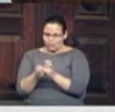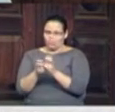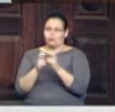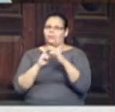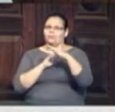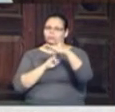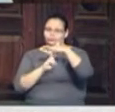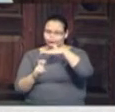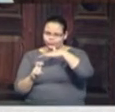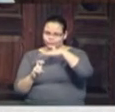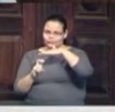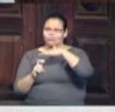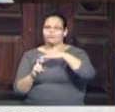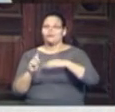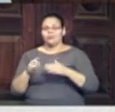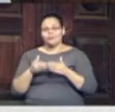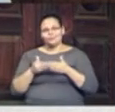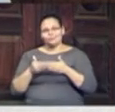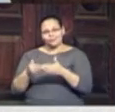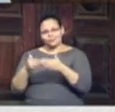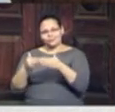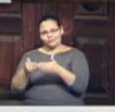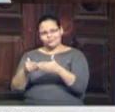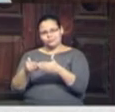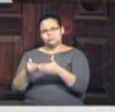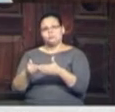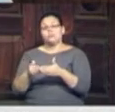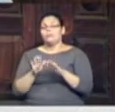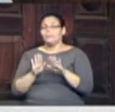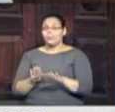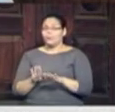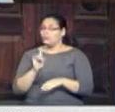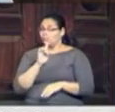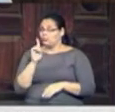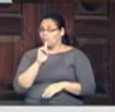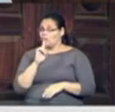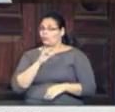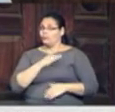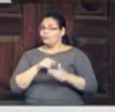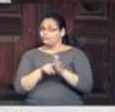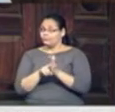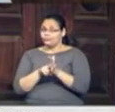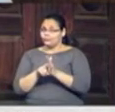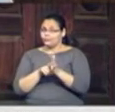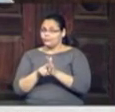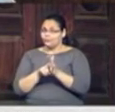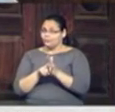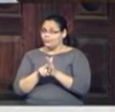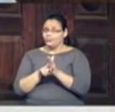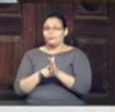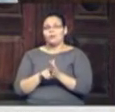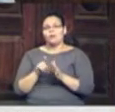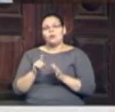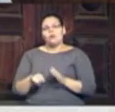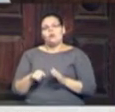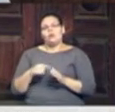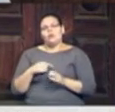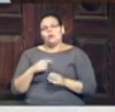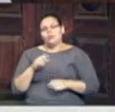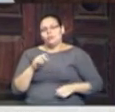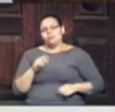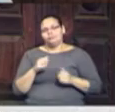metrô e das barcas, mas não fiscaliza o transporte